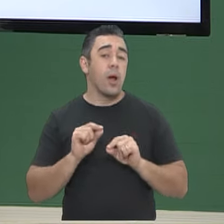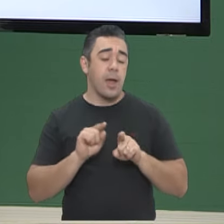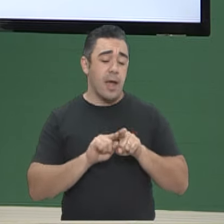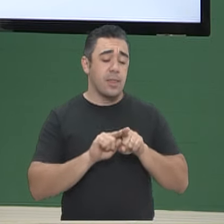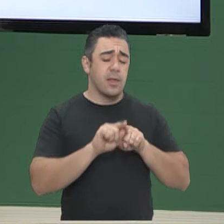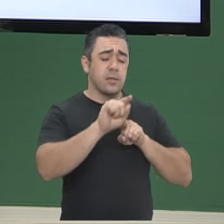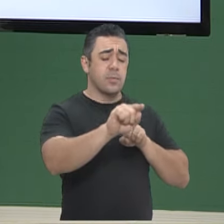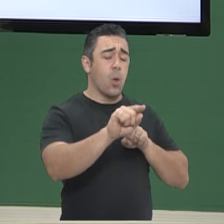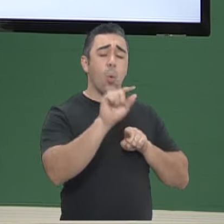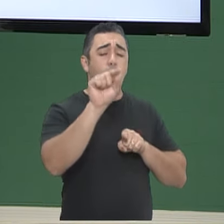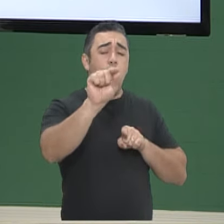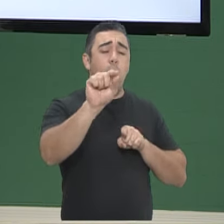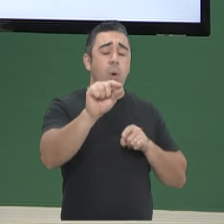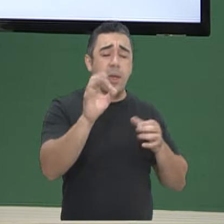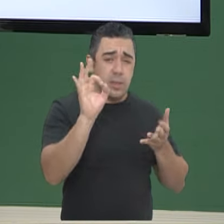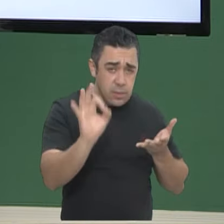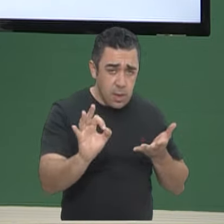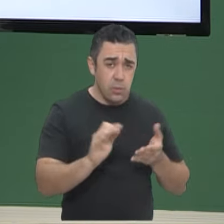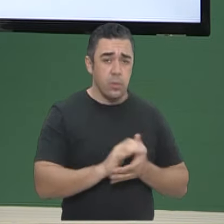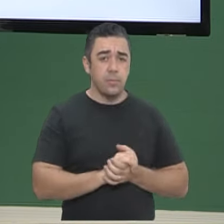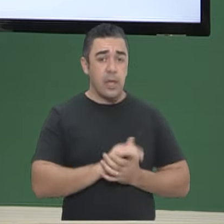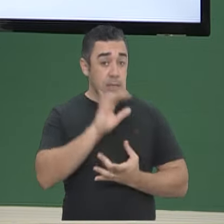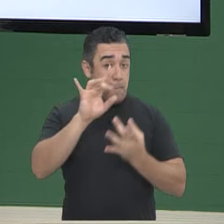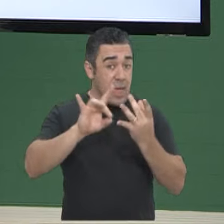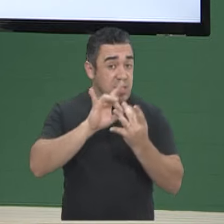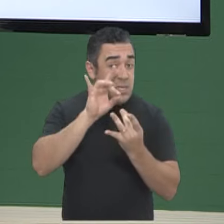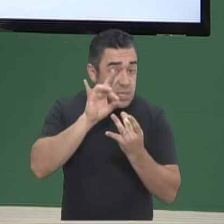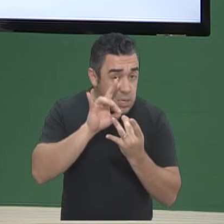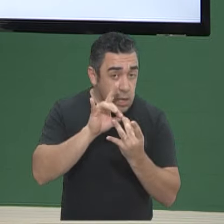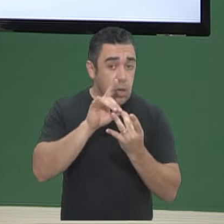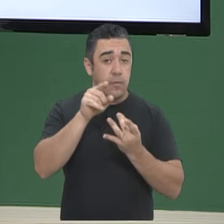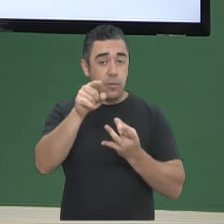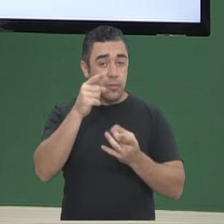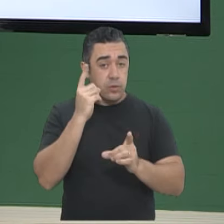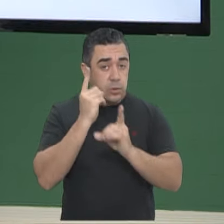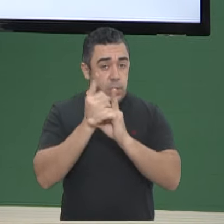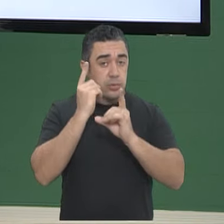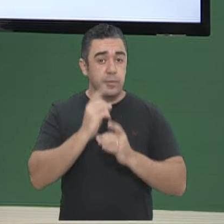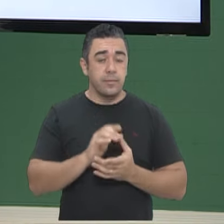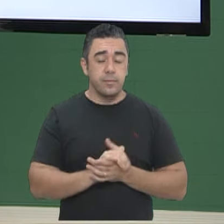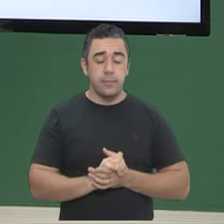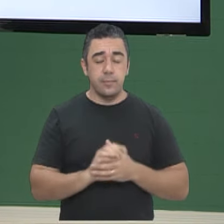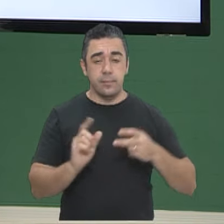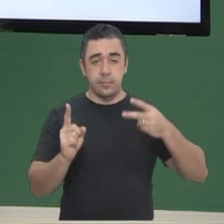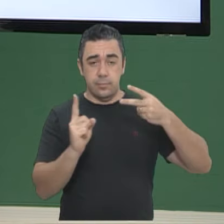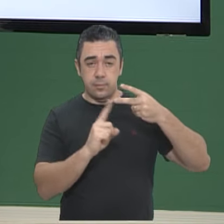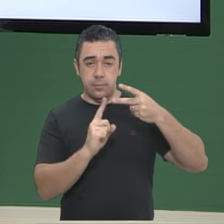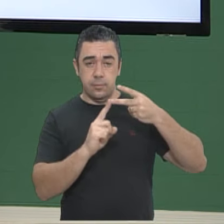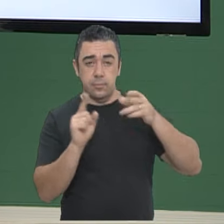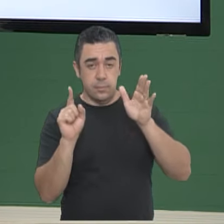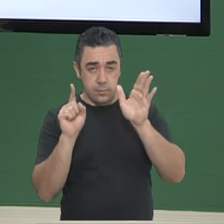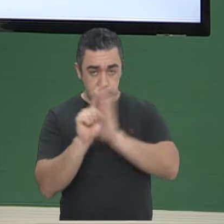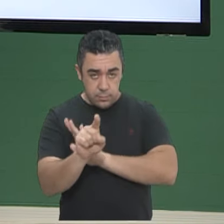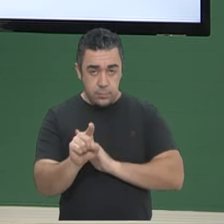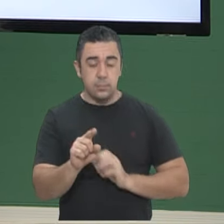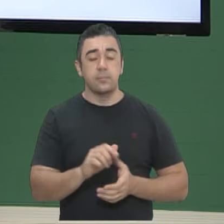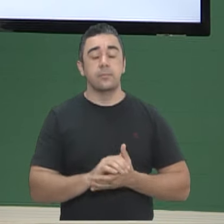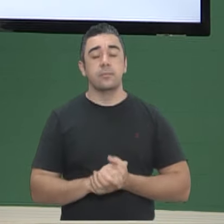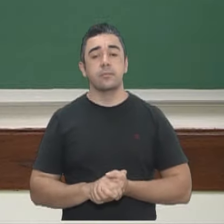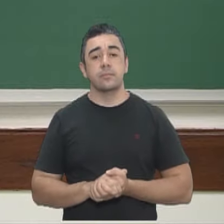esporte? Consiste em quê? É isso que eu quero que vocês identifiquem. A segunda pergunta que vocês vão responder no